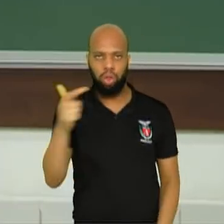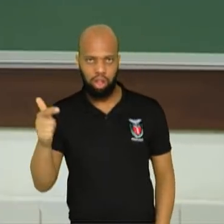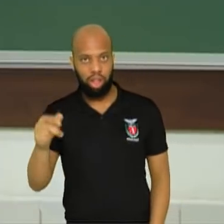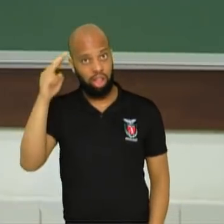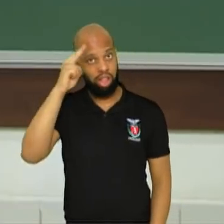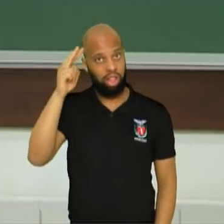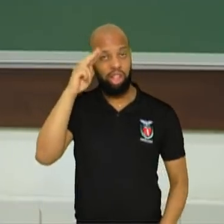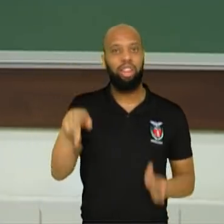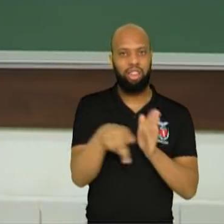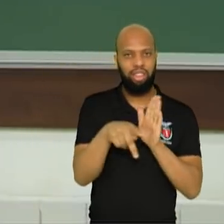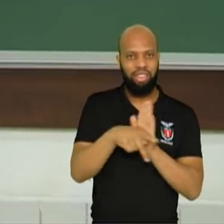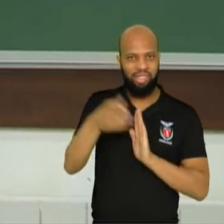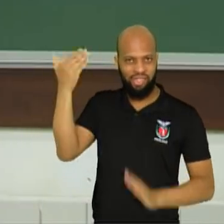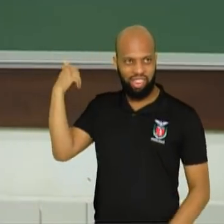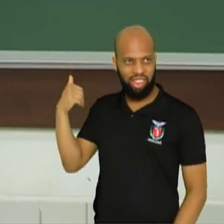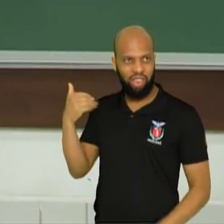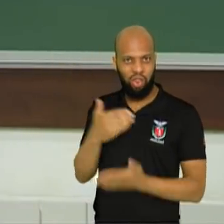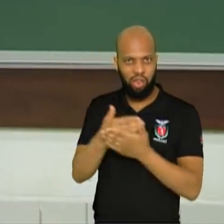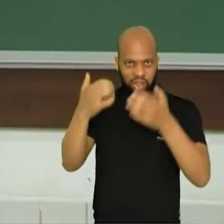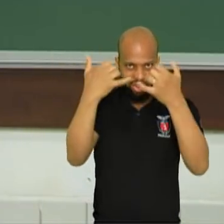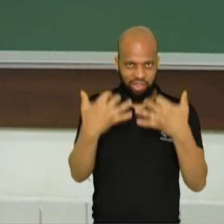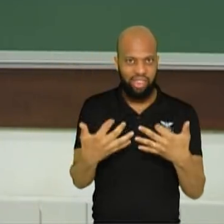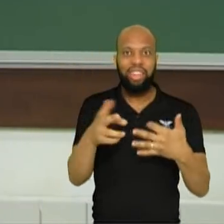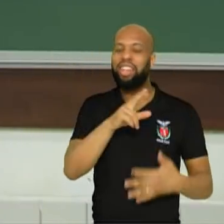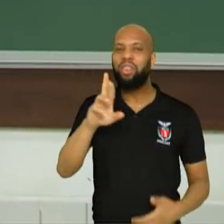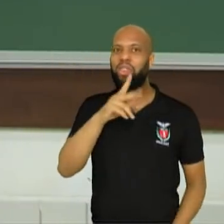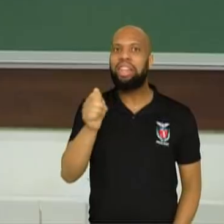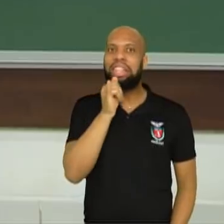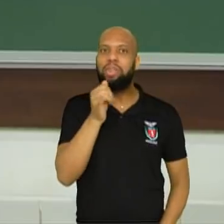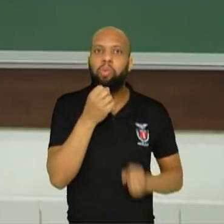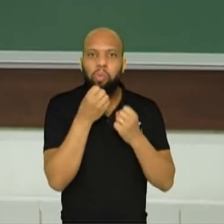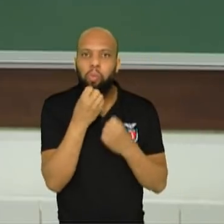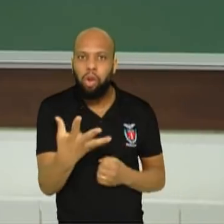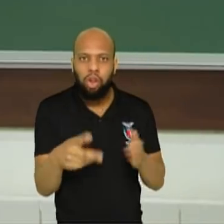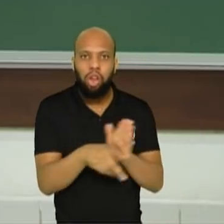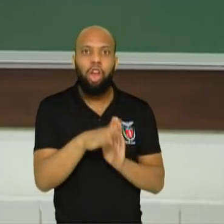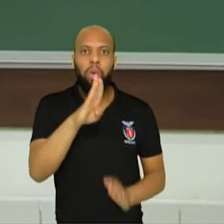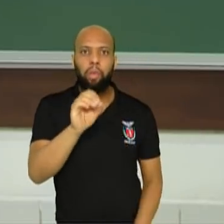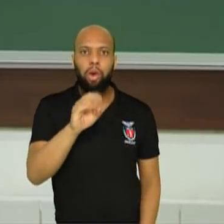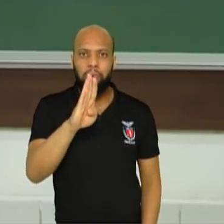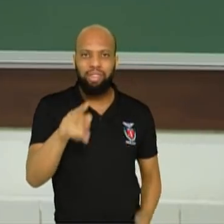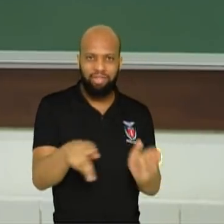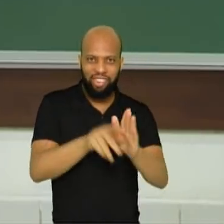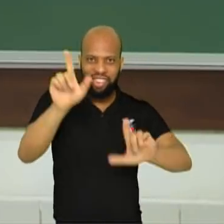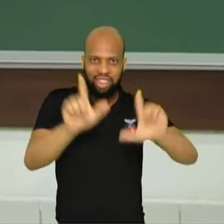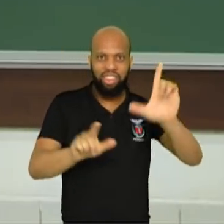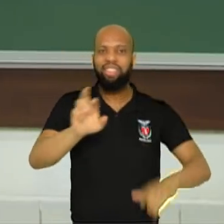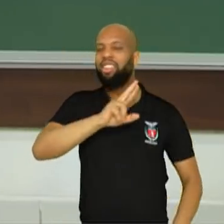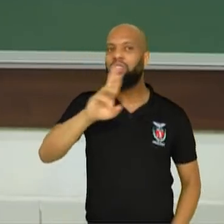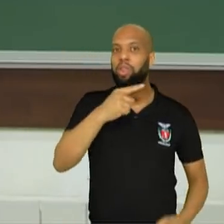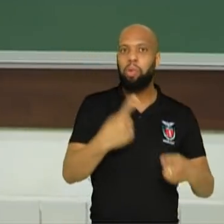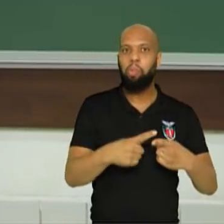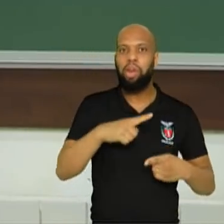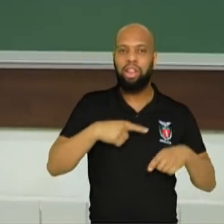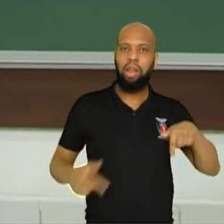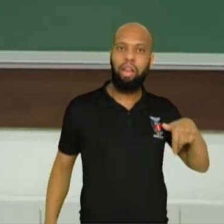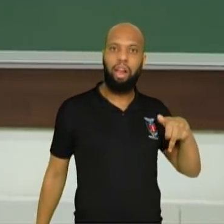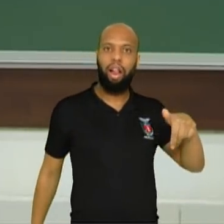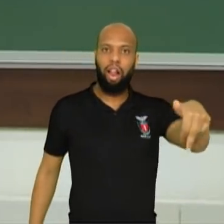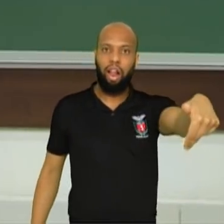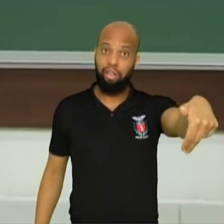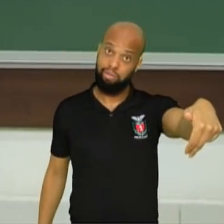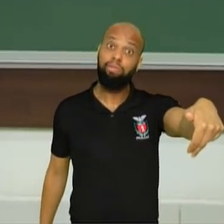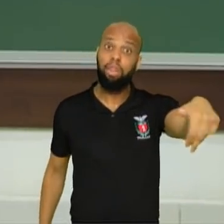Bob Esponja, que eu falei no começo da aula, não é um exemplo tão bom assim de porífero, porque o Bob Esponja tem pernas e ele se